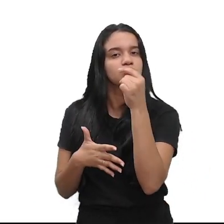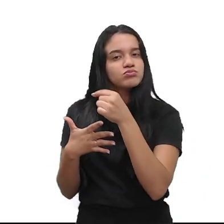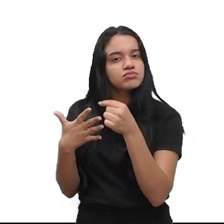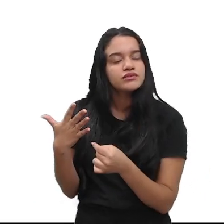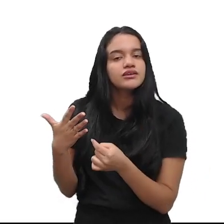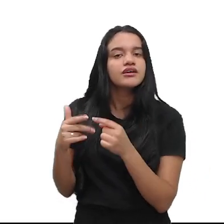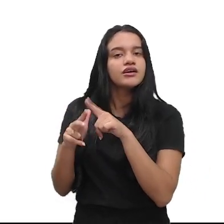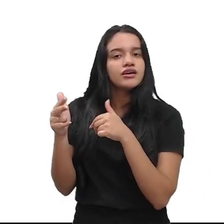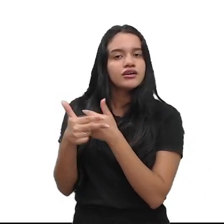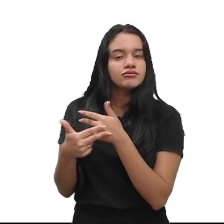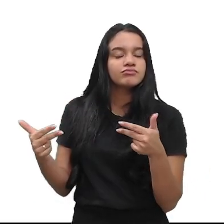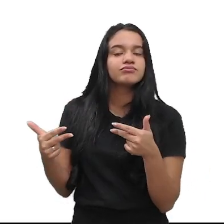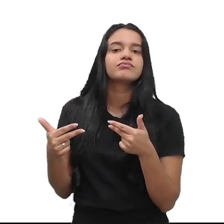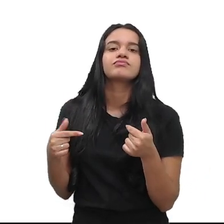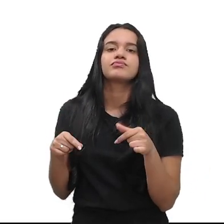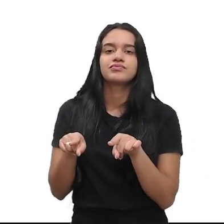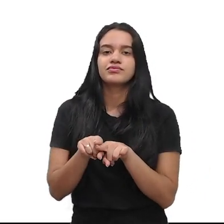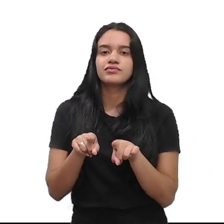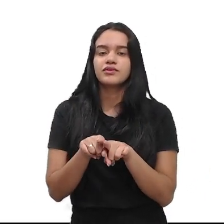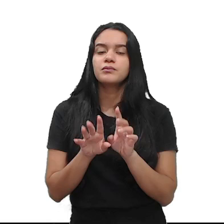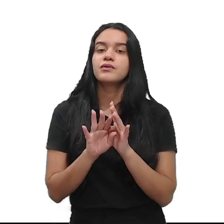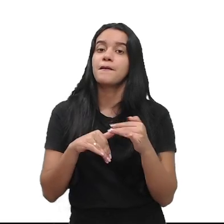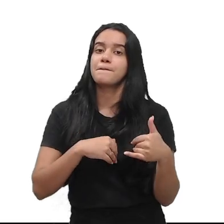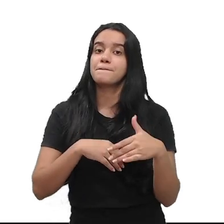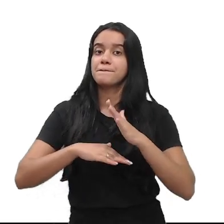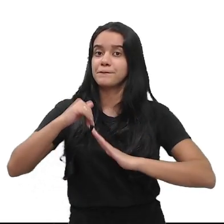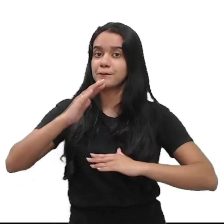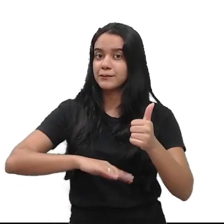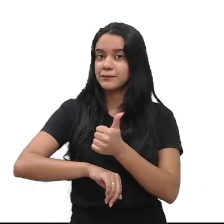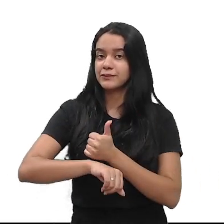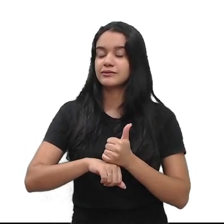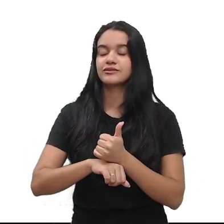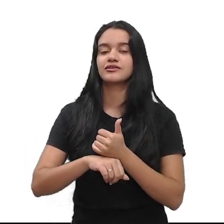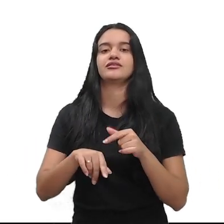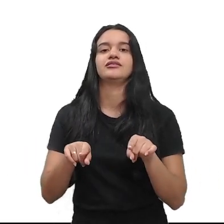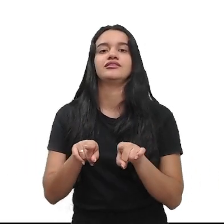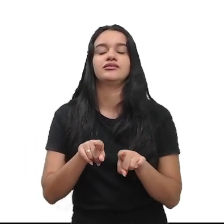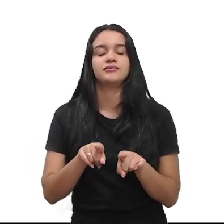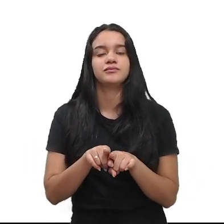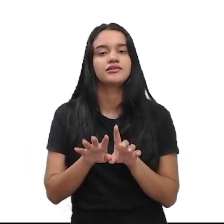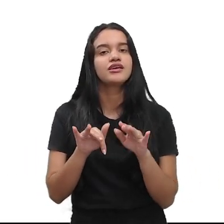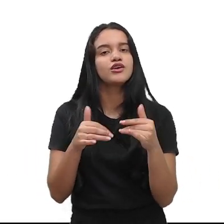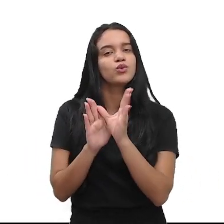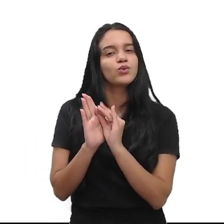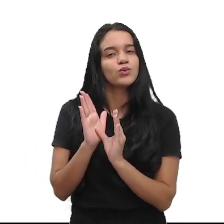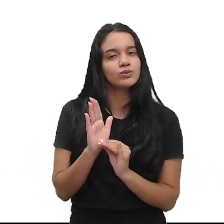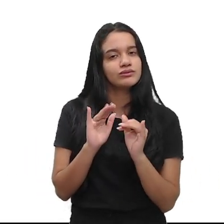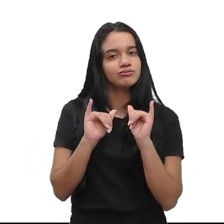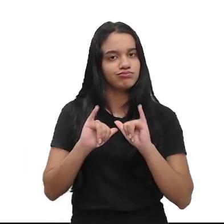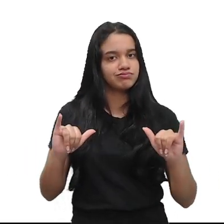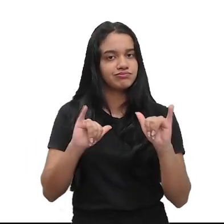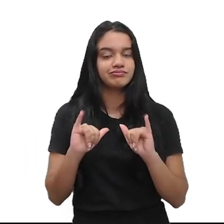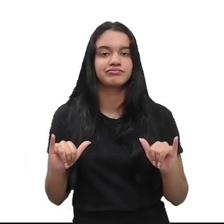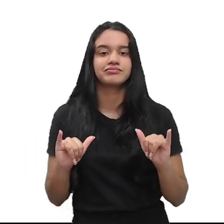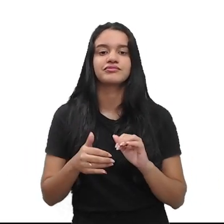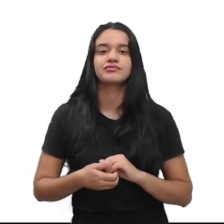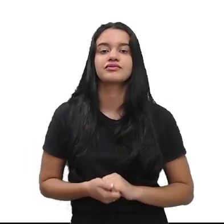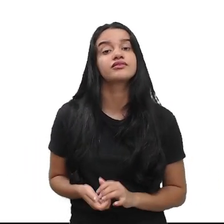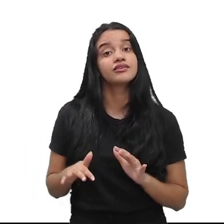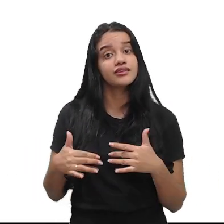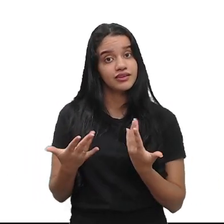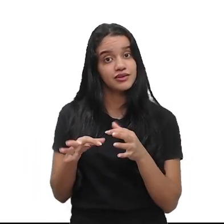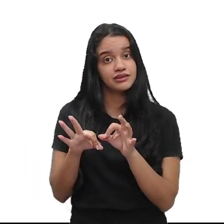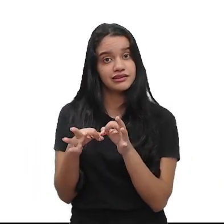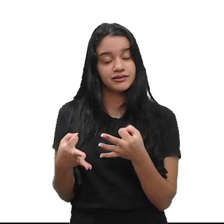que os usuários tornem cada vez mais profissionais as suas publicações, os seus conteúdos. Apesar da sua